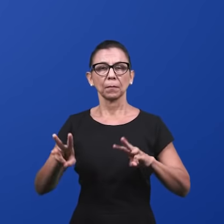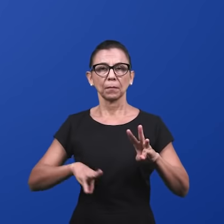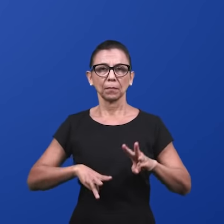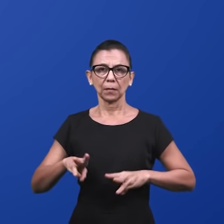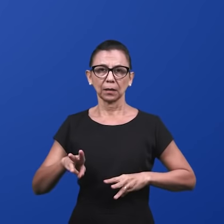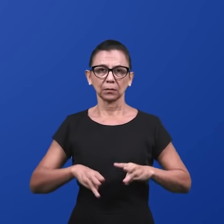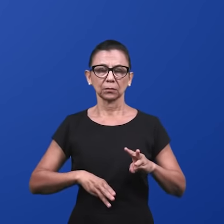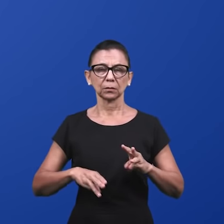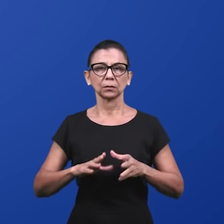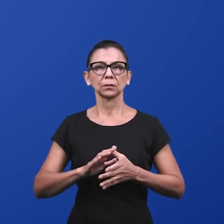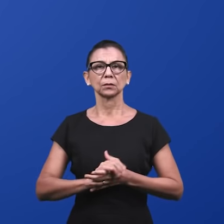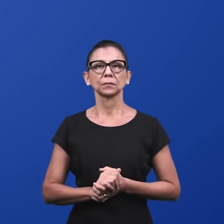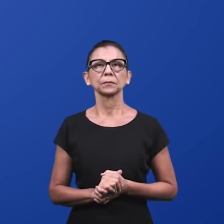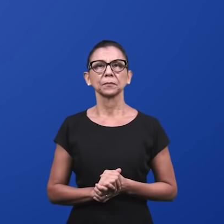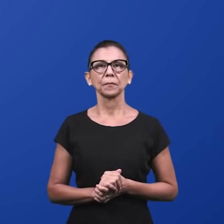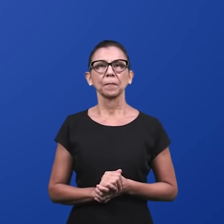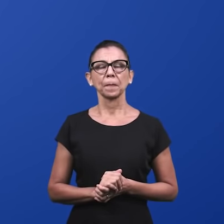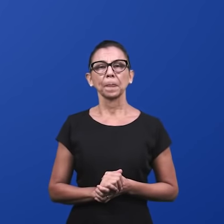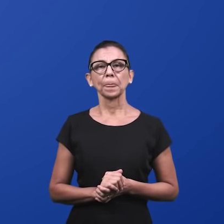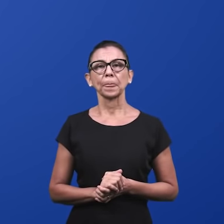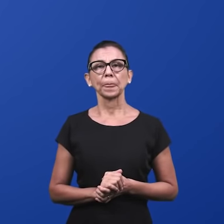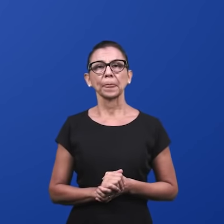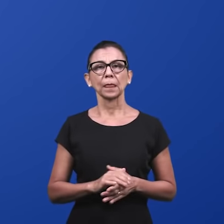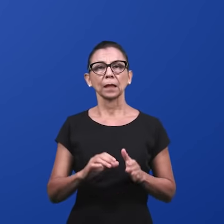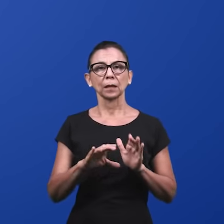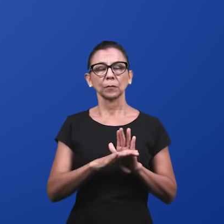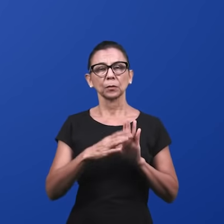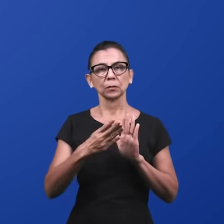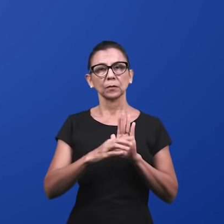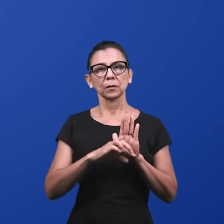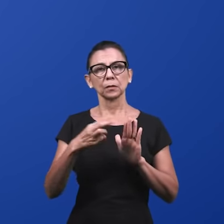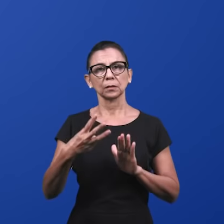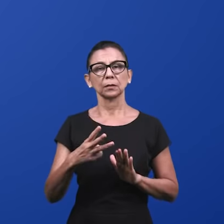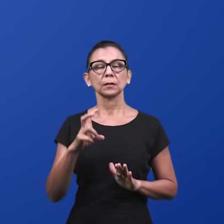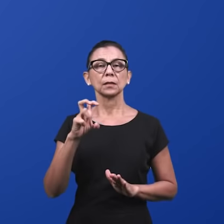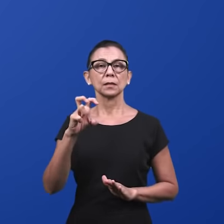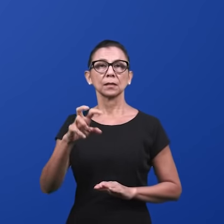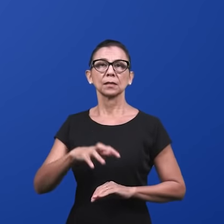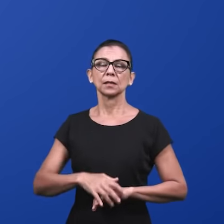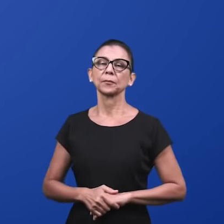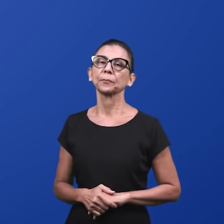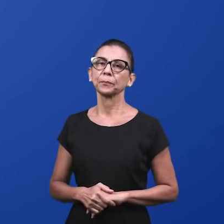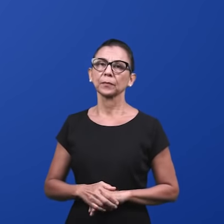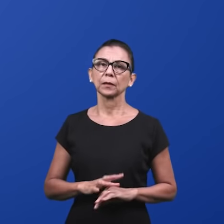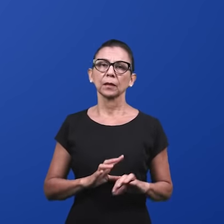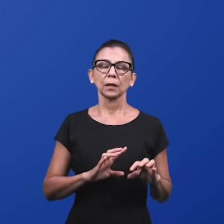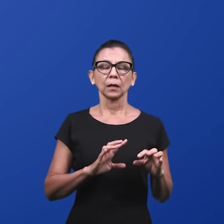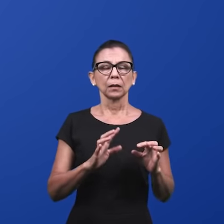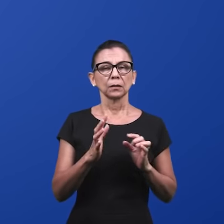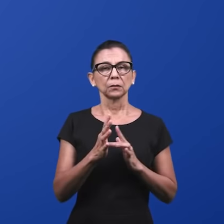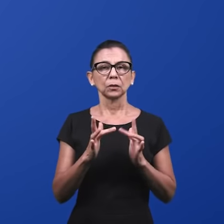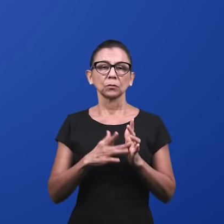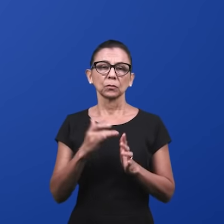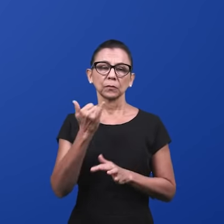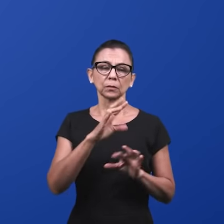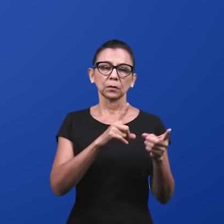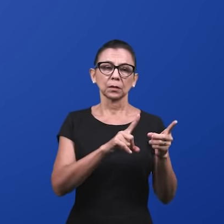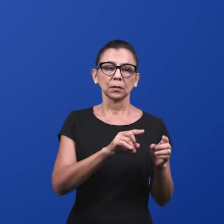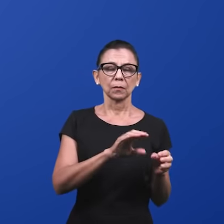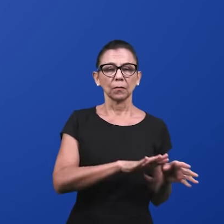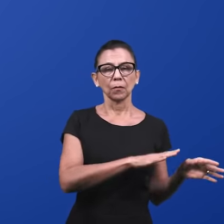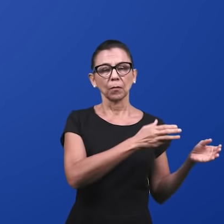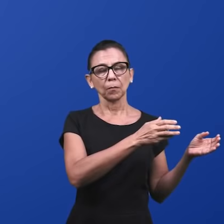4:35 está escrito: Naquele dia, sendo já tarde, disse-lhe Jesus: Já é tarde, passamos para outra